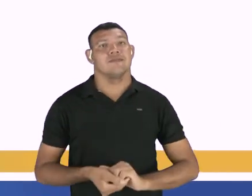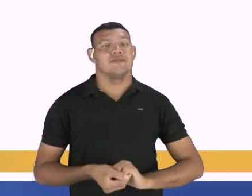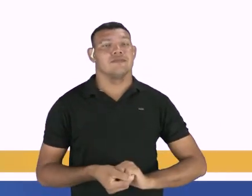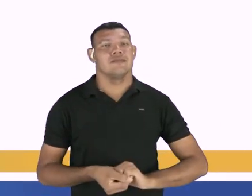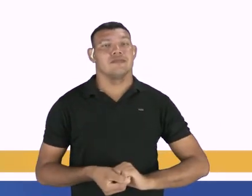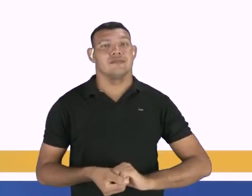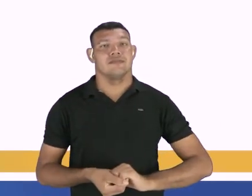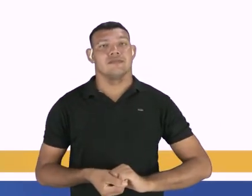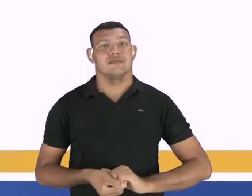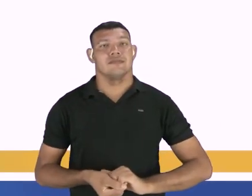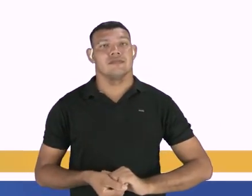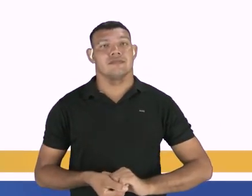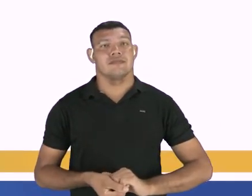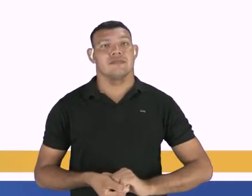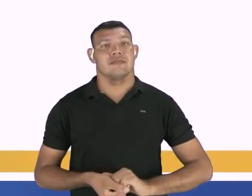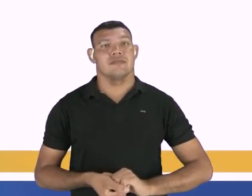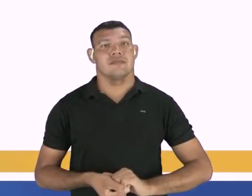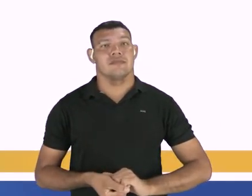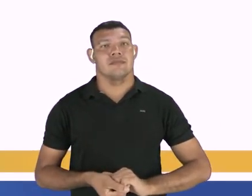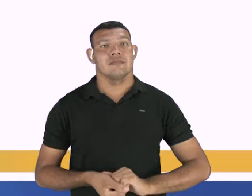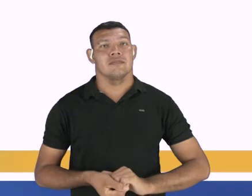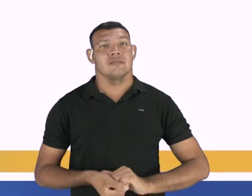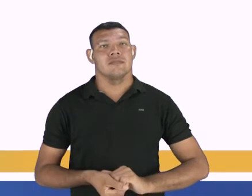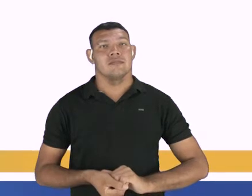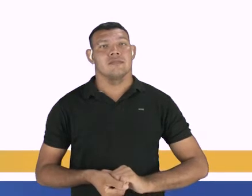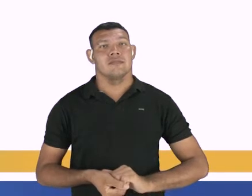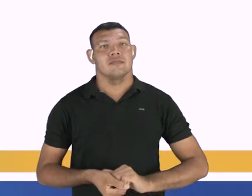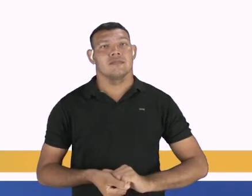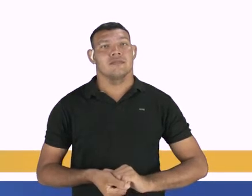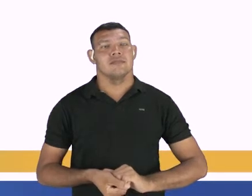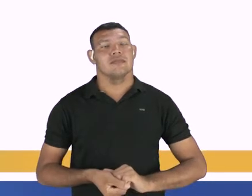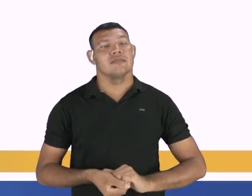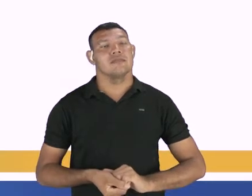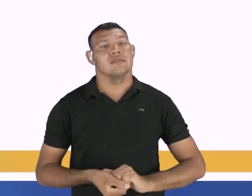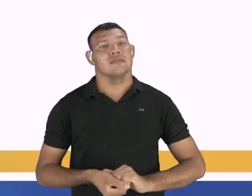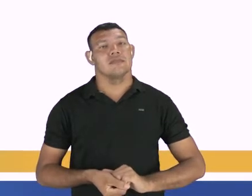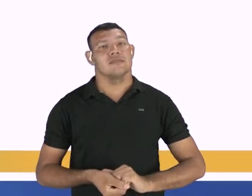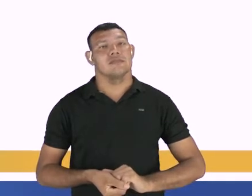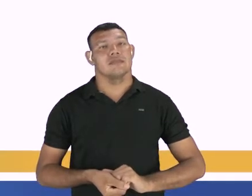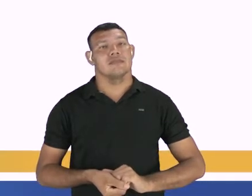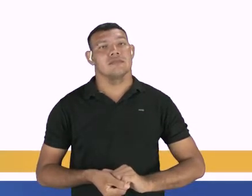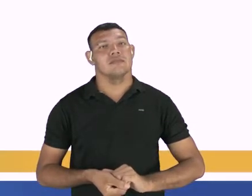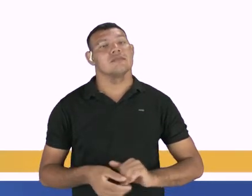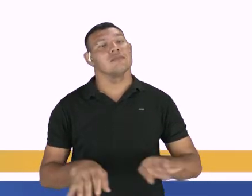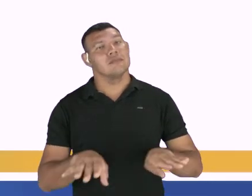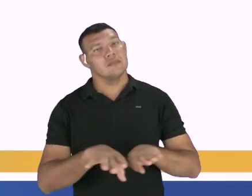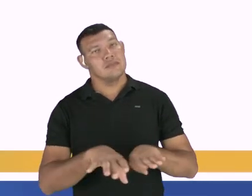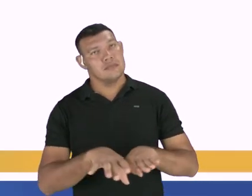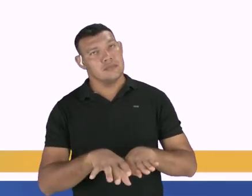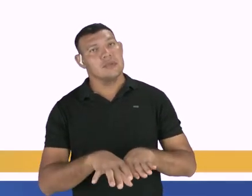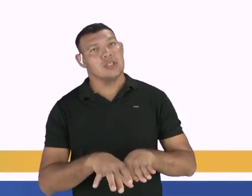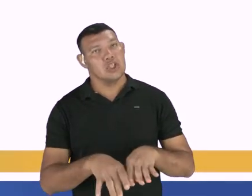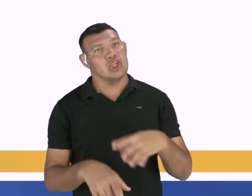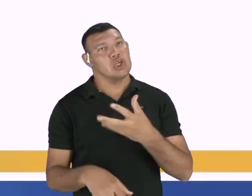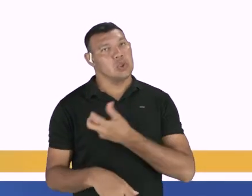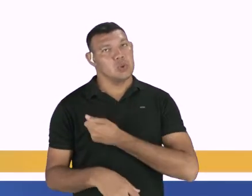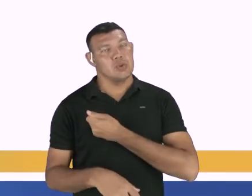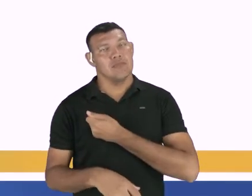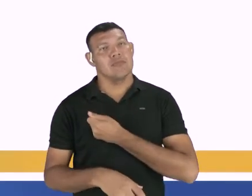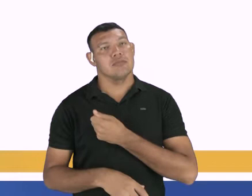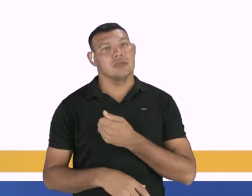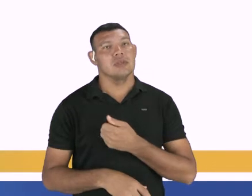fração, 7. E aí, abaixo do traço, eu vou estar multiplicando o denominador da primeira fração,